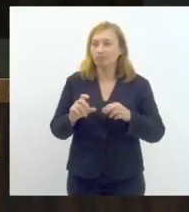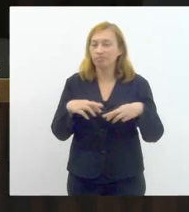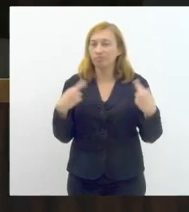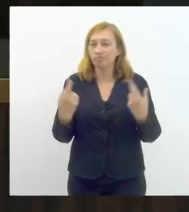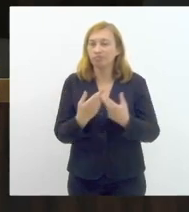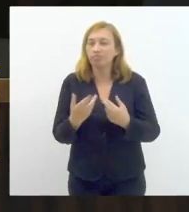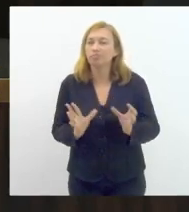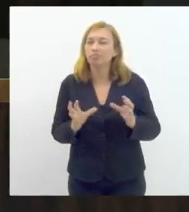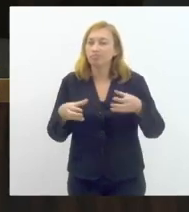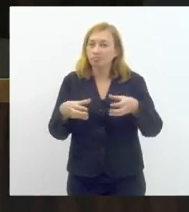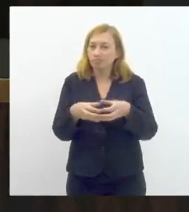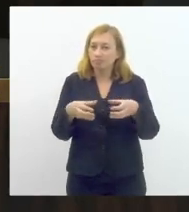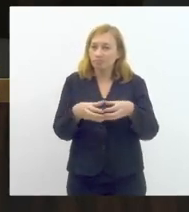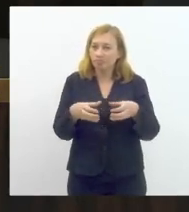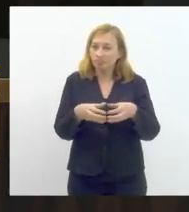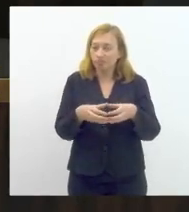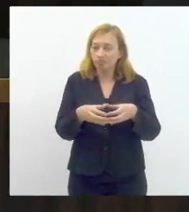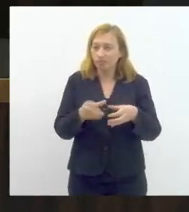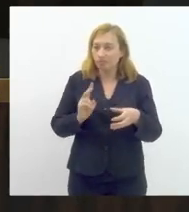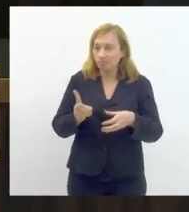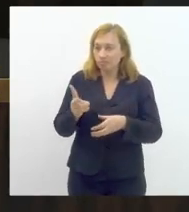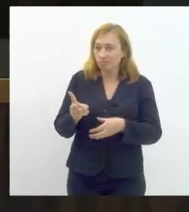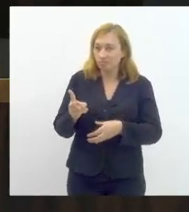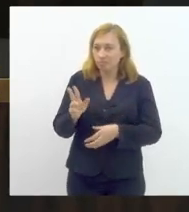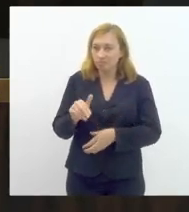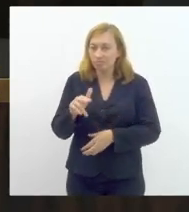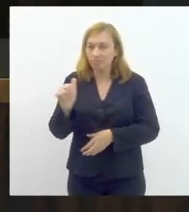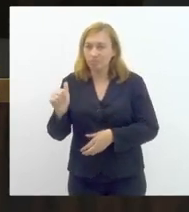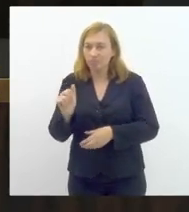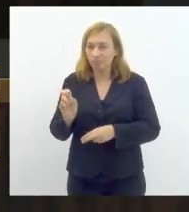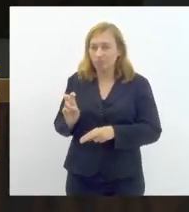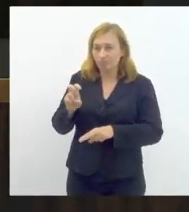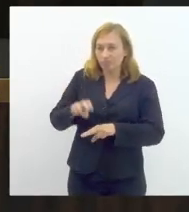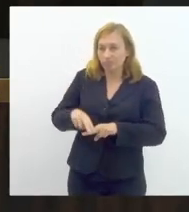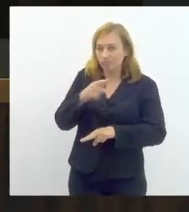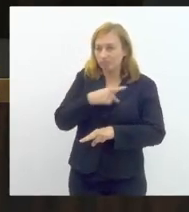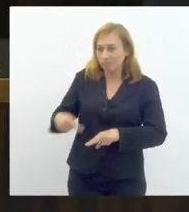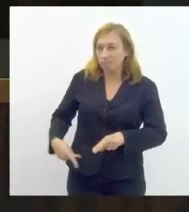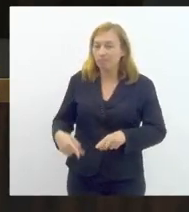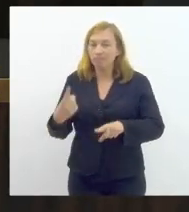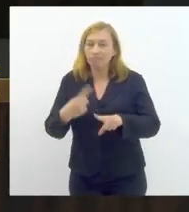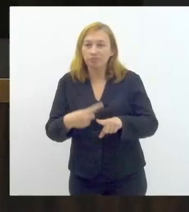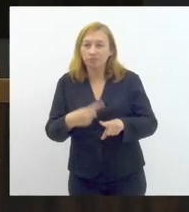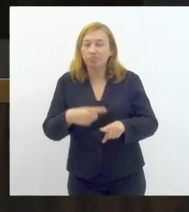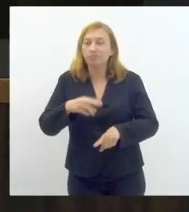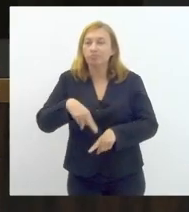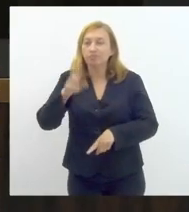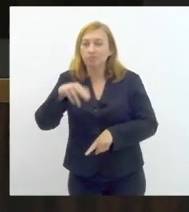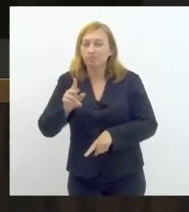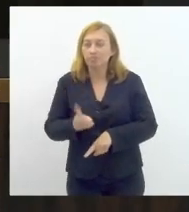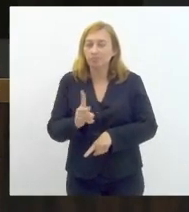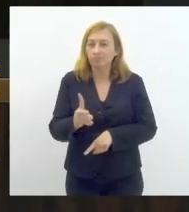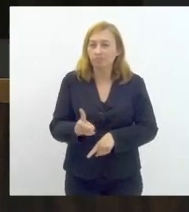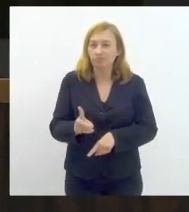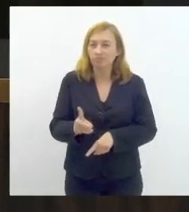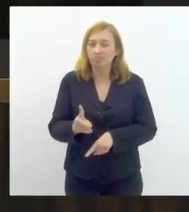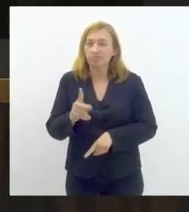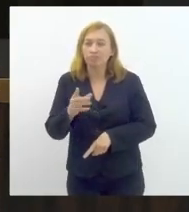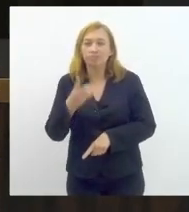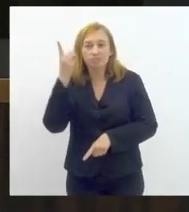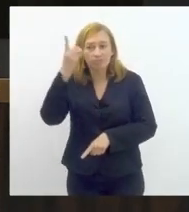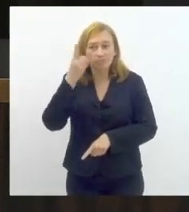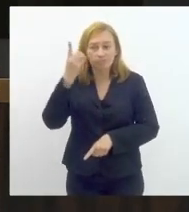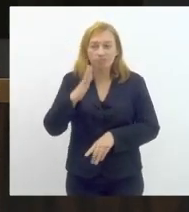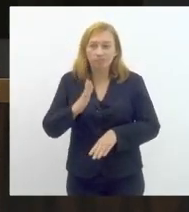audiências conjuntas, eu sempre nunca presido a audiência, porque quem preside é o deputado ou a